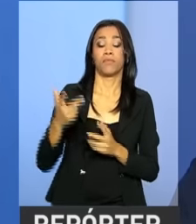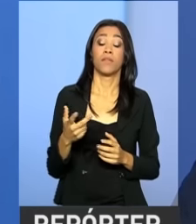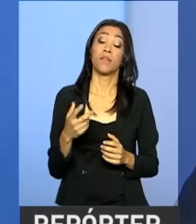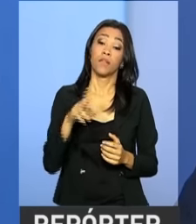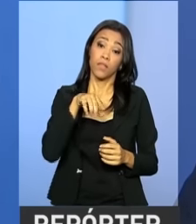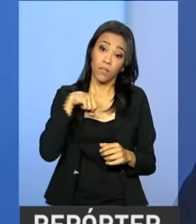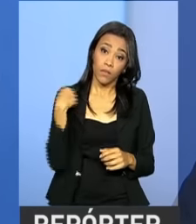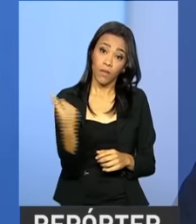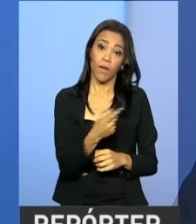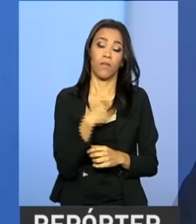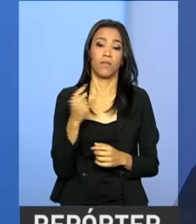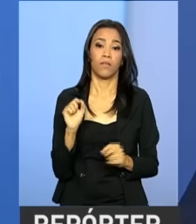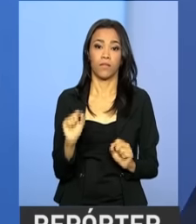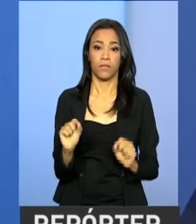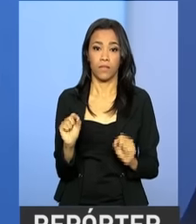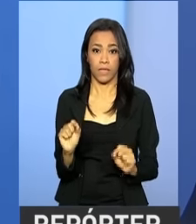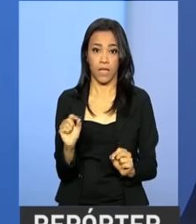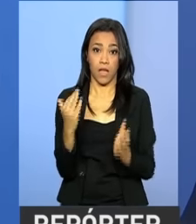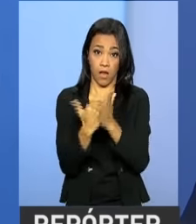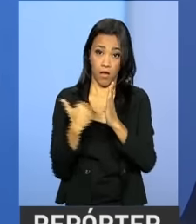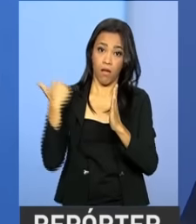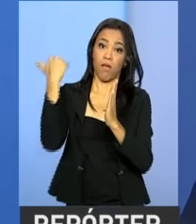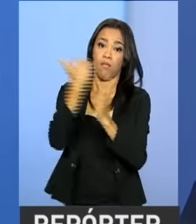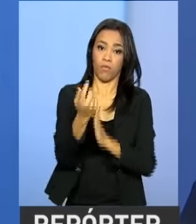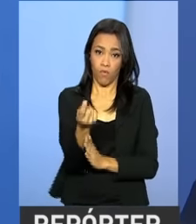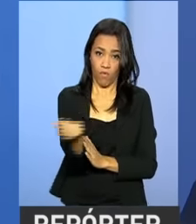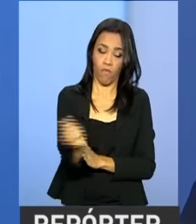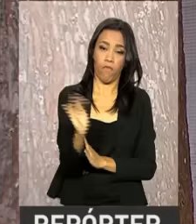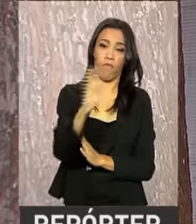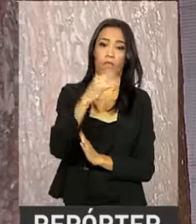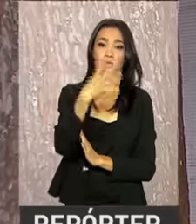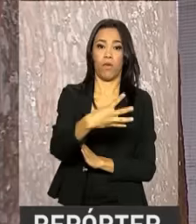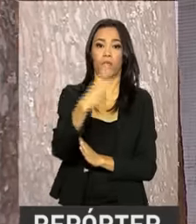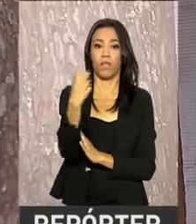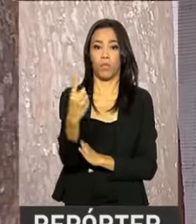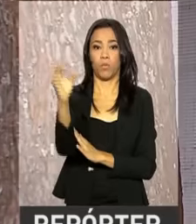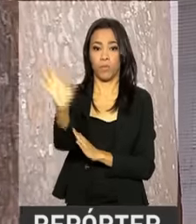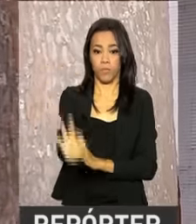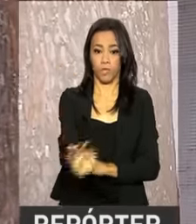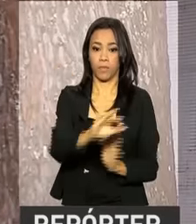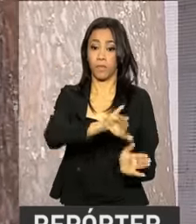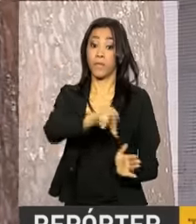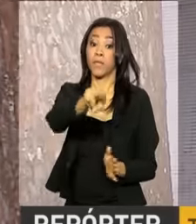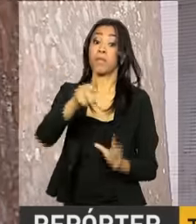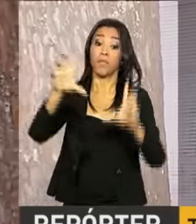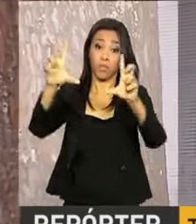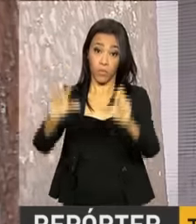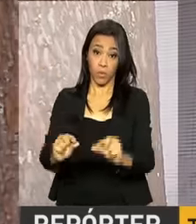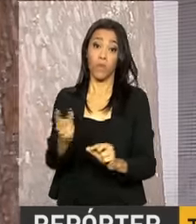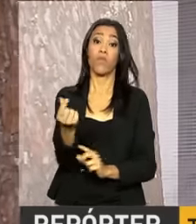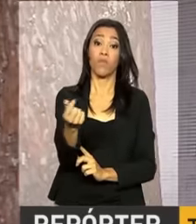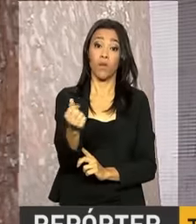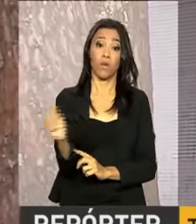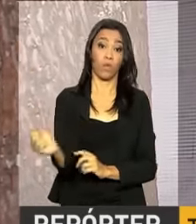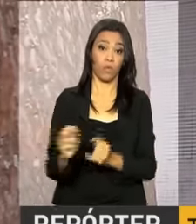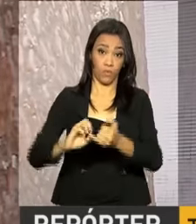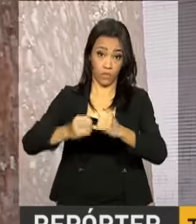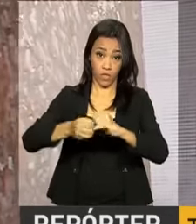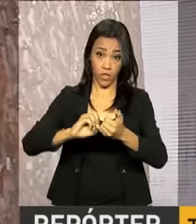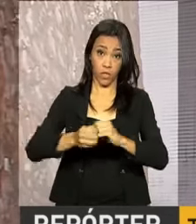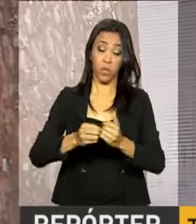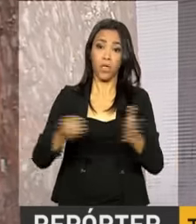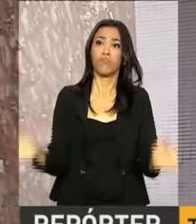acabamos tendo um aumento de preço de em torno de 41%. E para diminuir o preço do feijão, o governo está incentivando